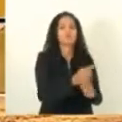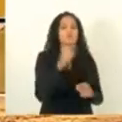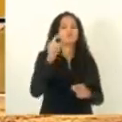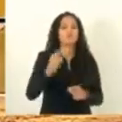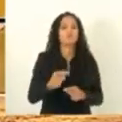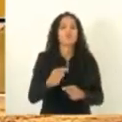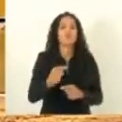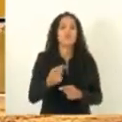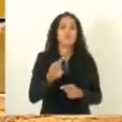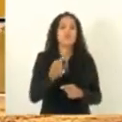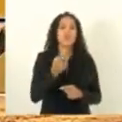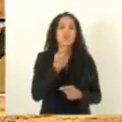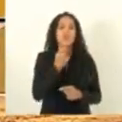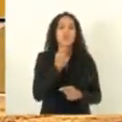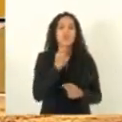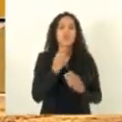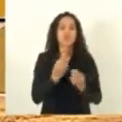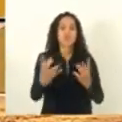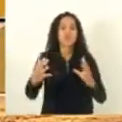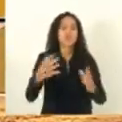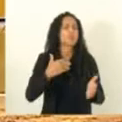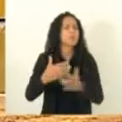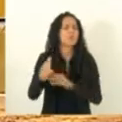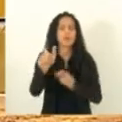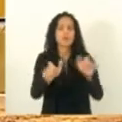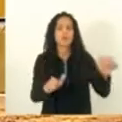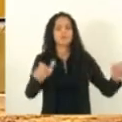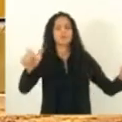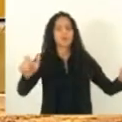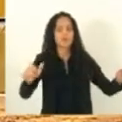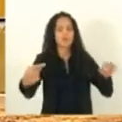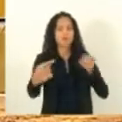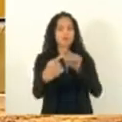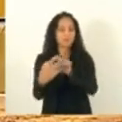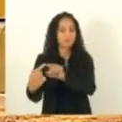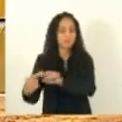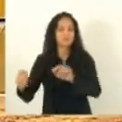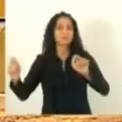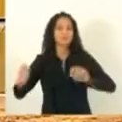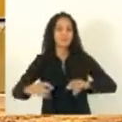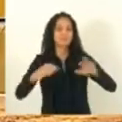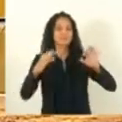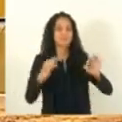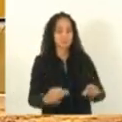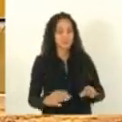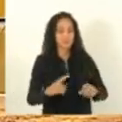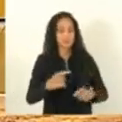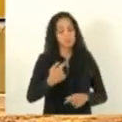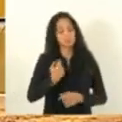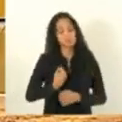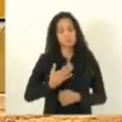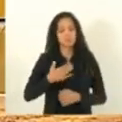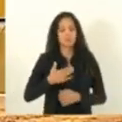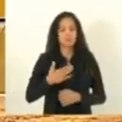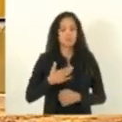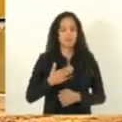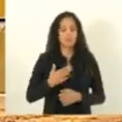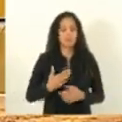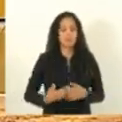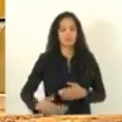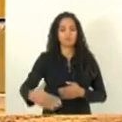doador universal e pode doar para qualquer um, então... Então, muitas vezes, ao longo da minha vida, eu doei